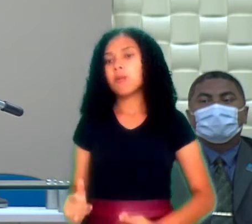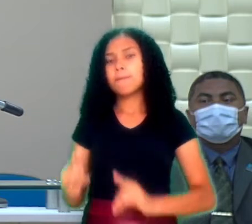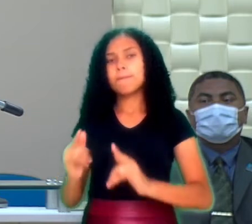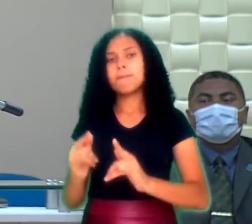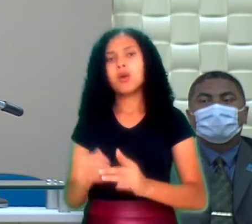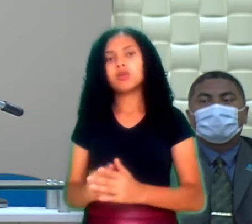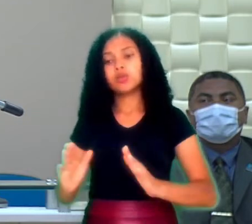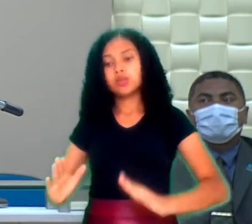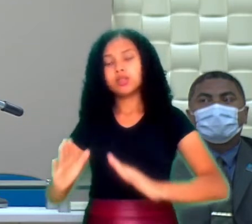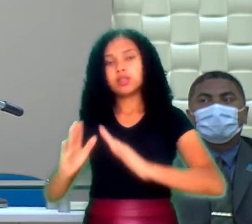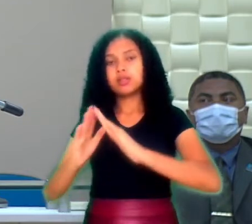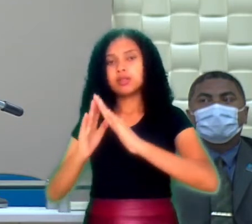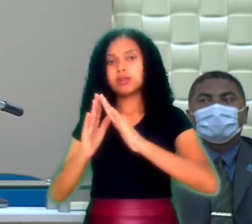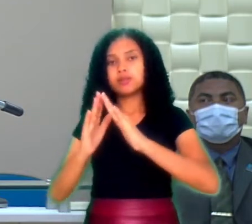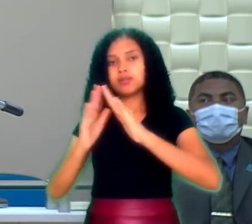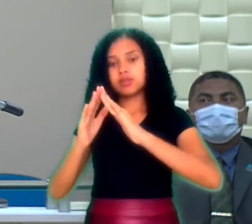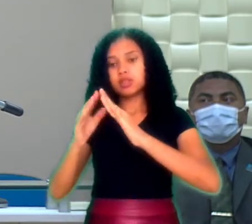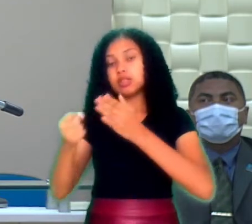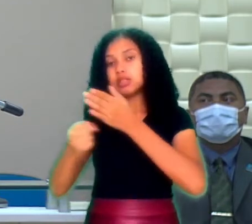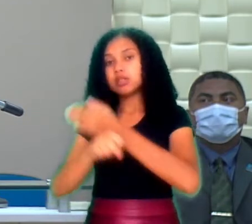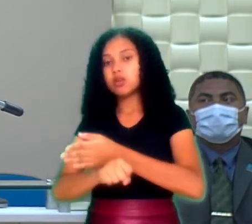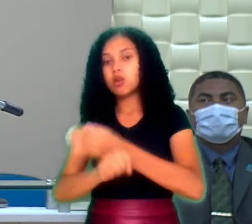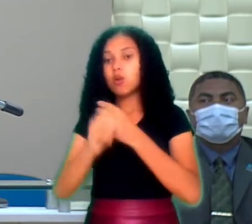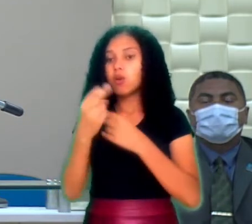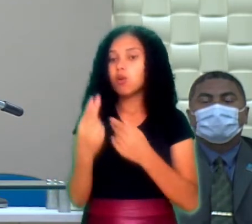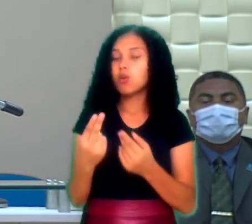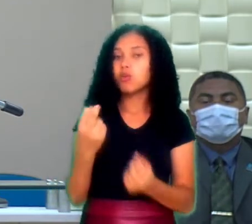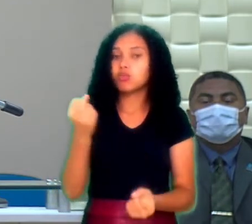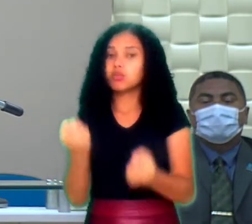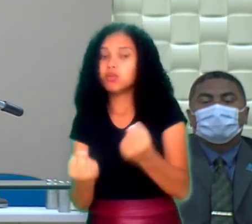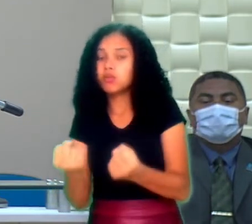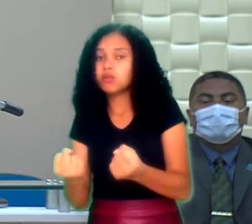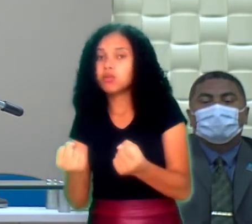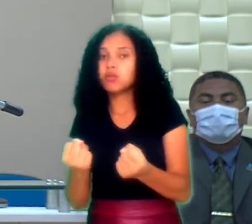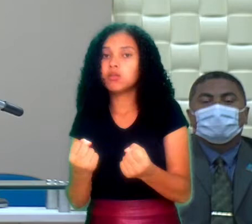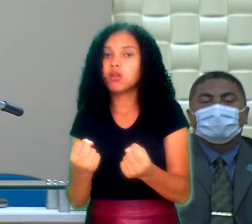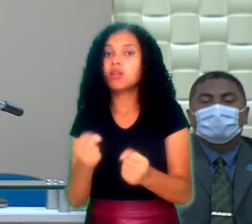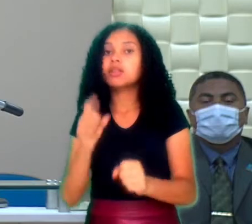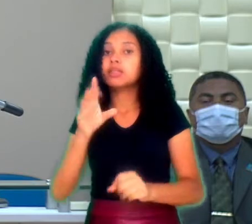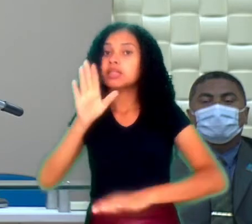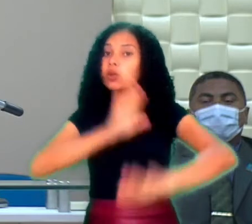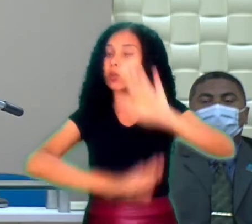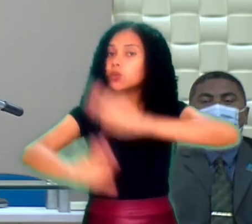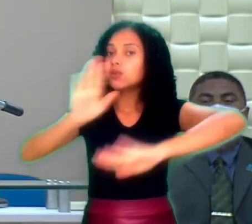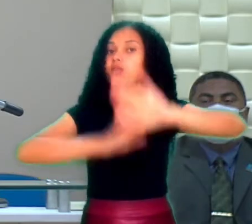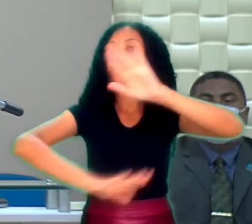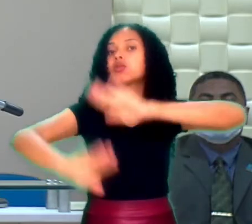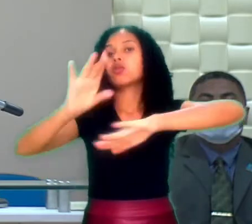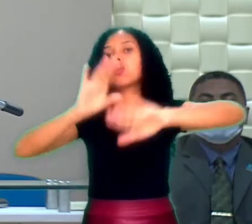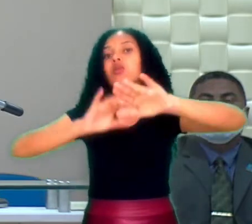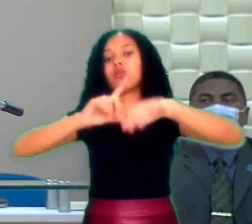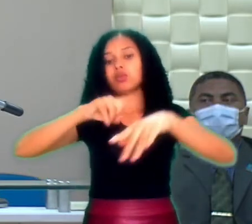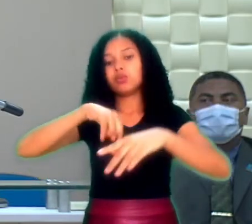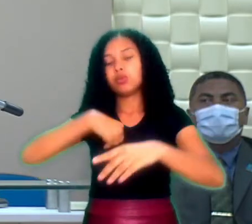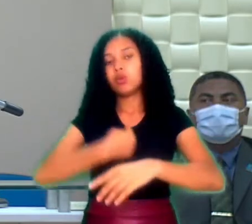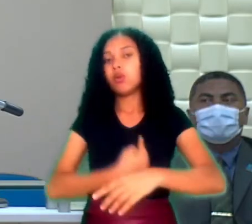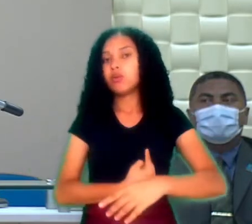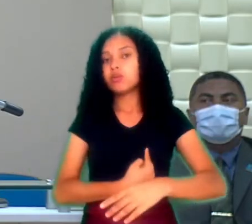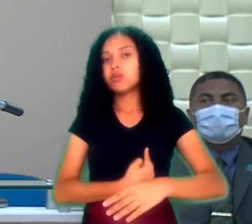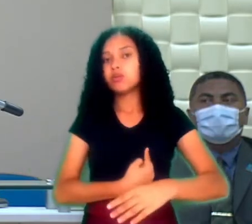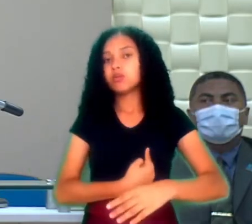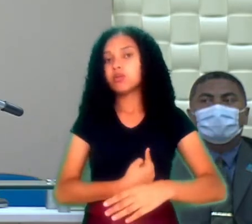escondidas, não. Foi um pedido, alguém pediu, ou você mesmo achou que era interessante colocá-la ali,